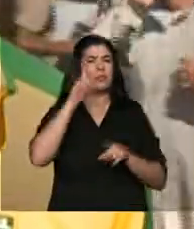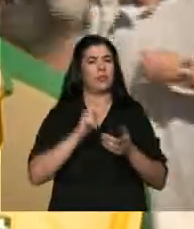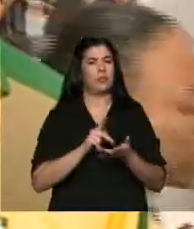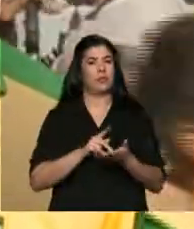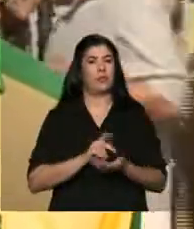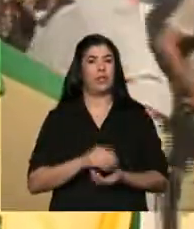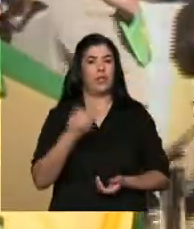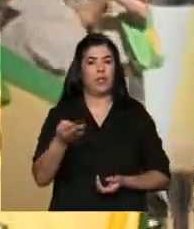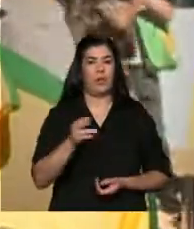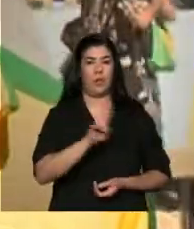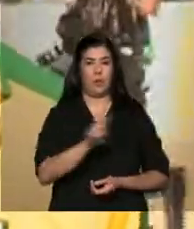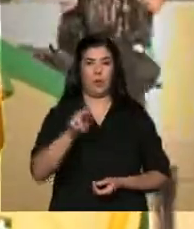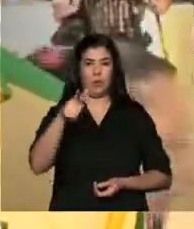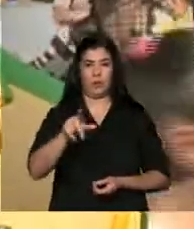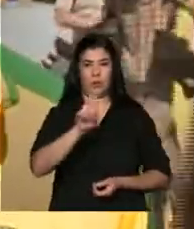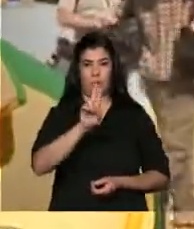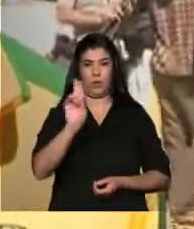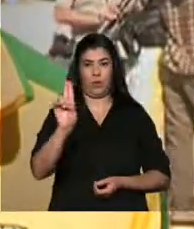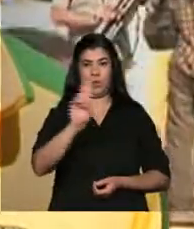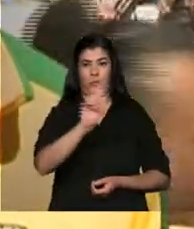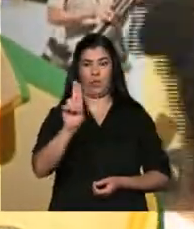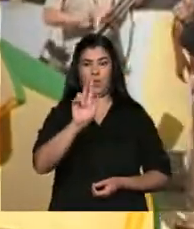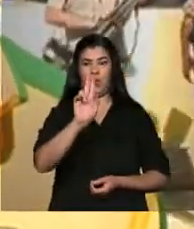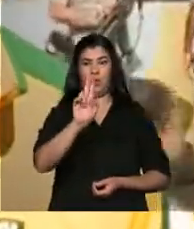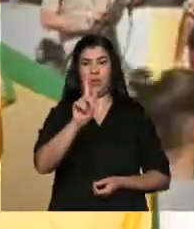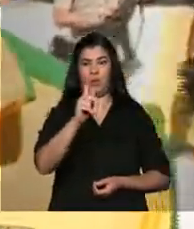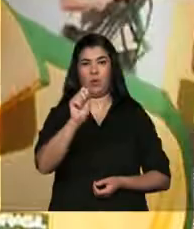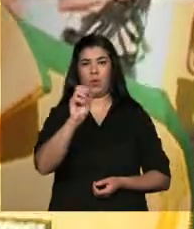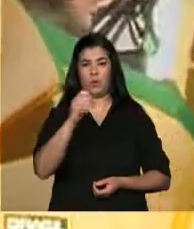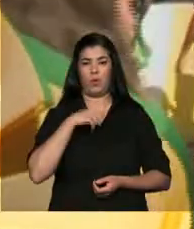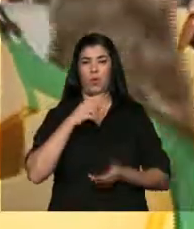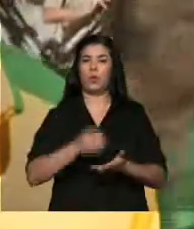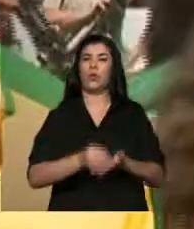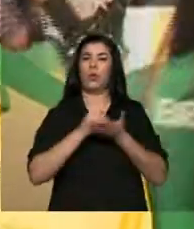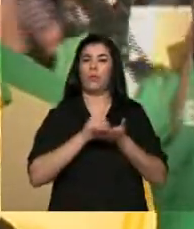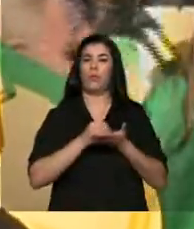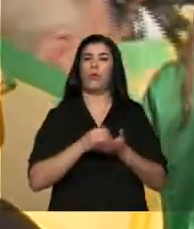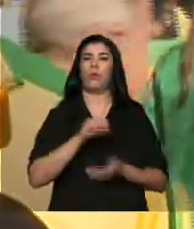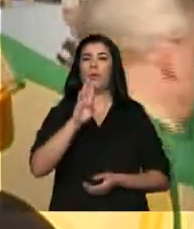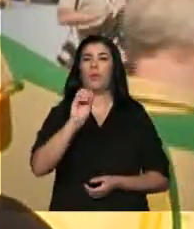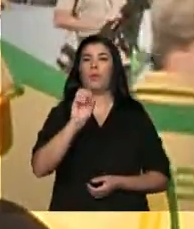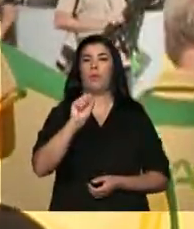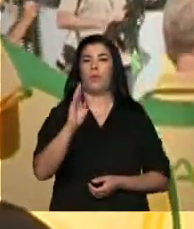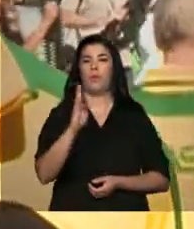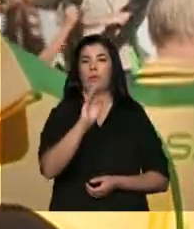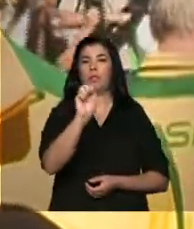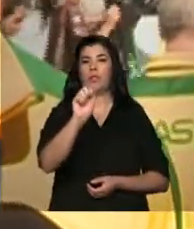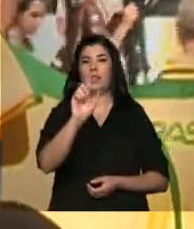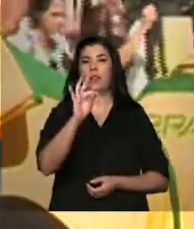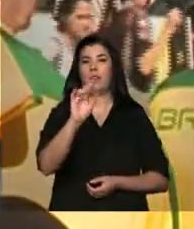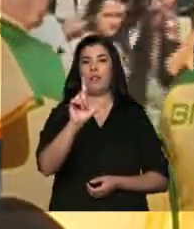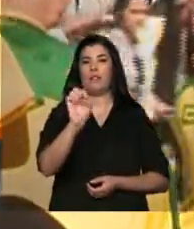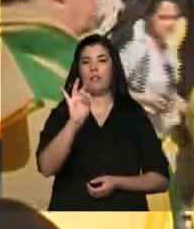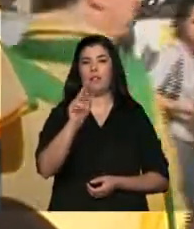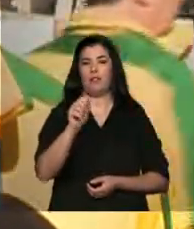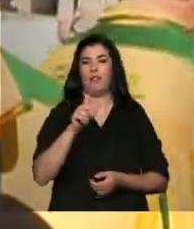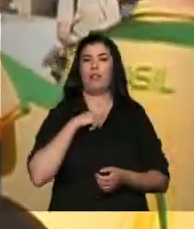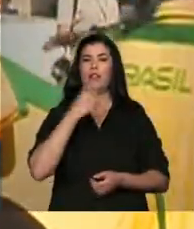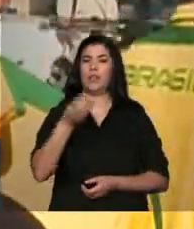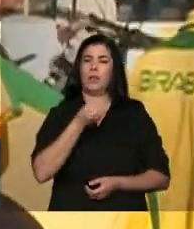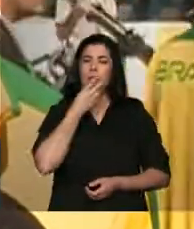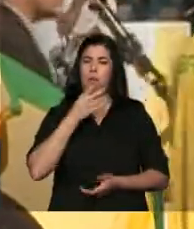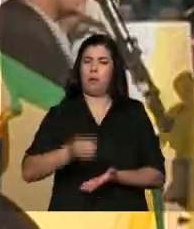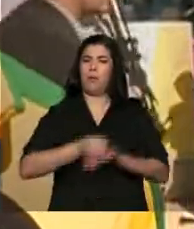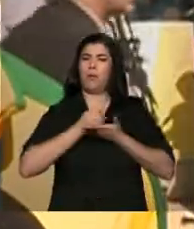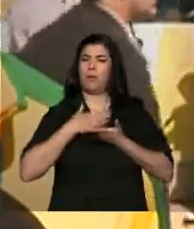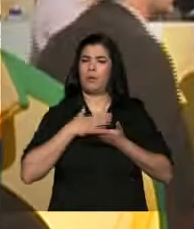Hugo Calderano, promessa do tênis de mesa, também é apoiado com o Bolsa Atleta. A Bolsa Atleta contribui muito, não só